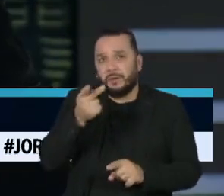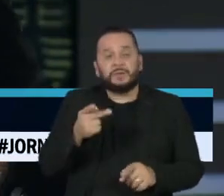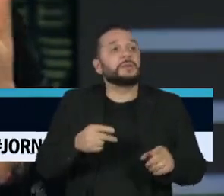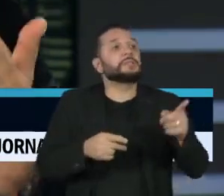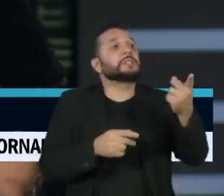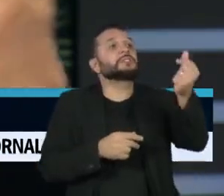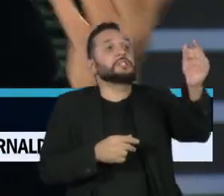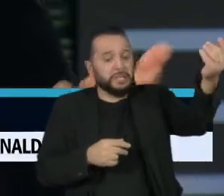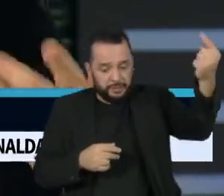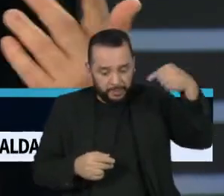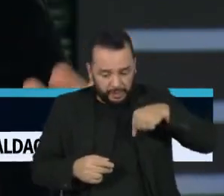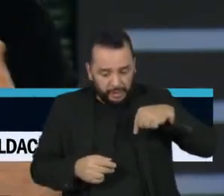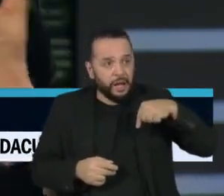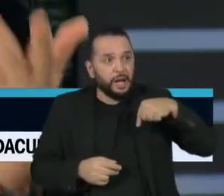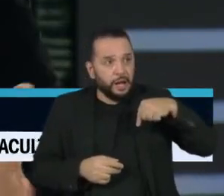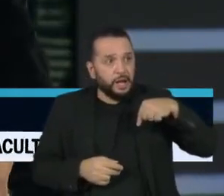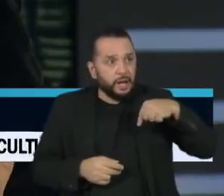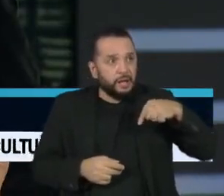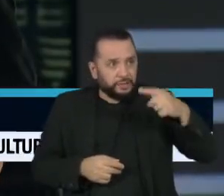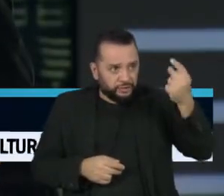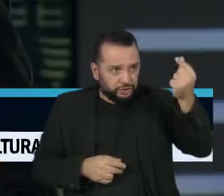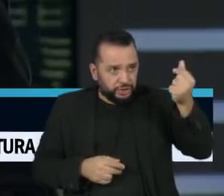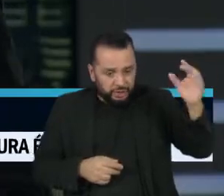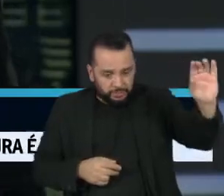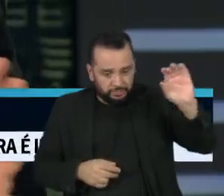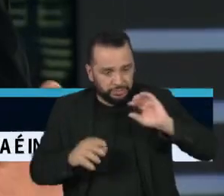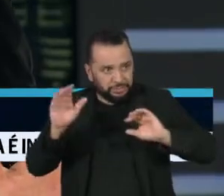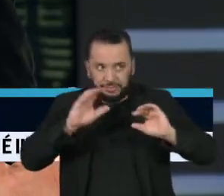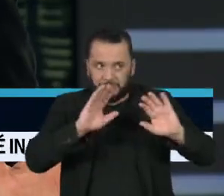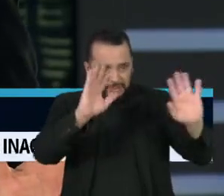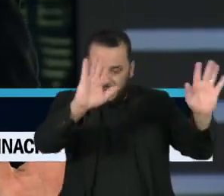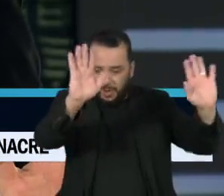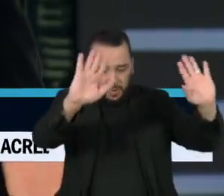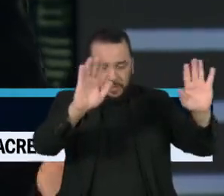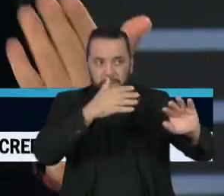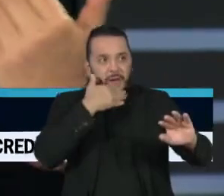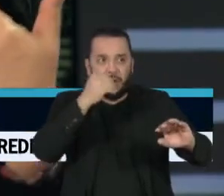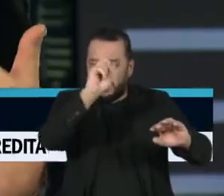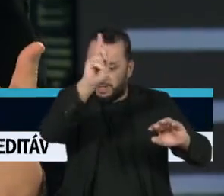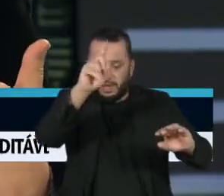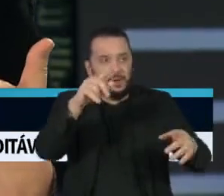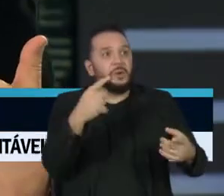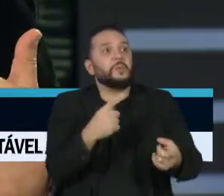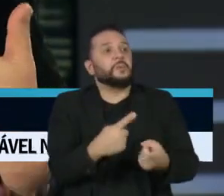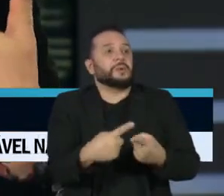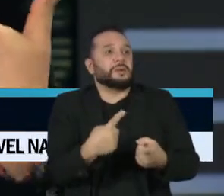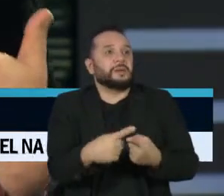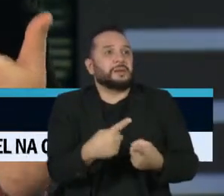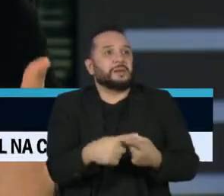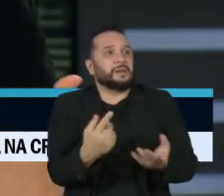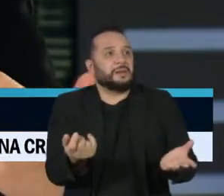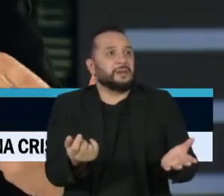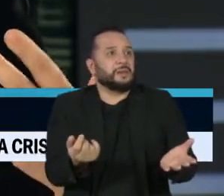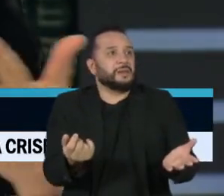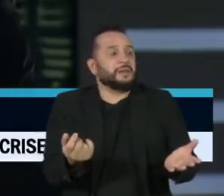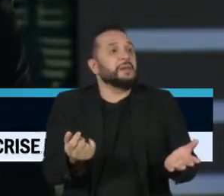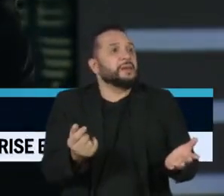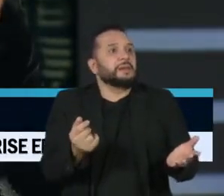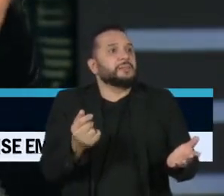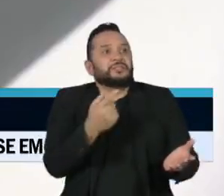vocês forem mandar dinheiro para cá dessa maneira atabalhoada é melhor não mandar Porque a gente o sendo